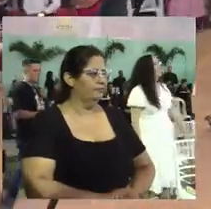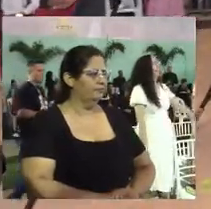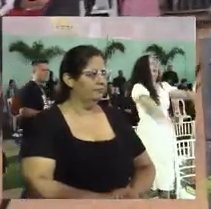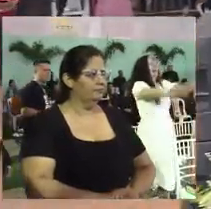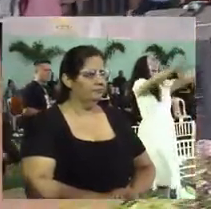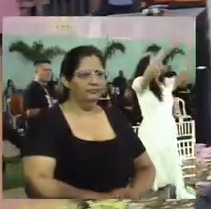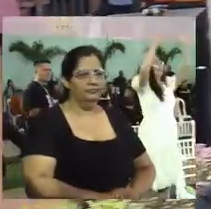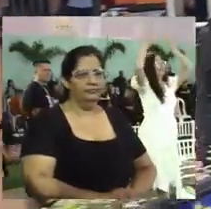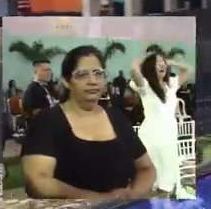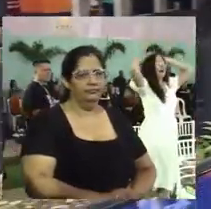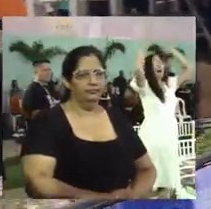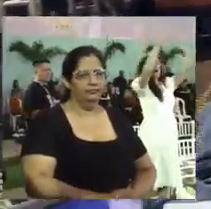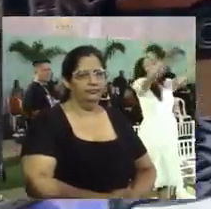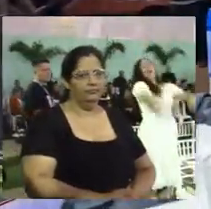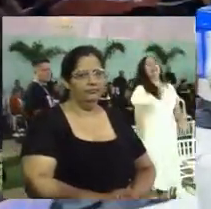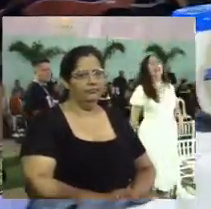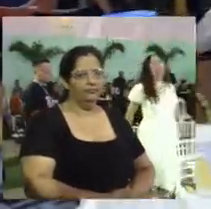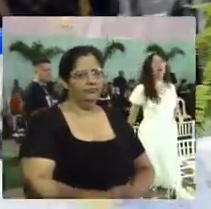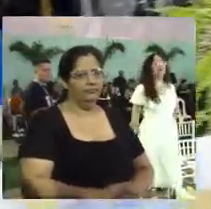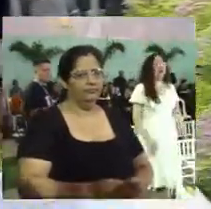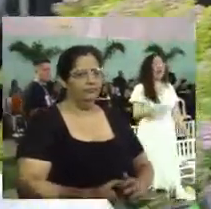glória a Deus